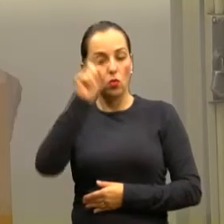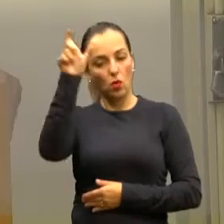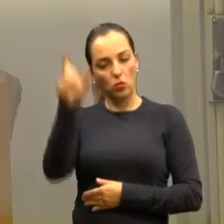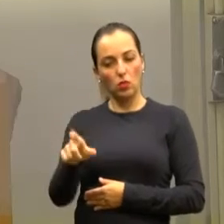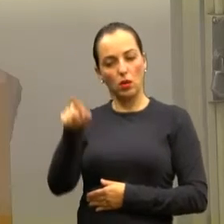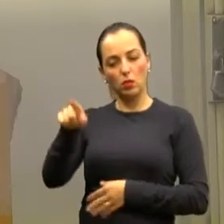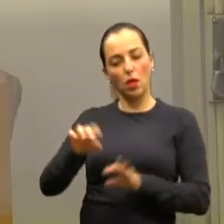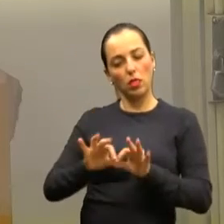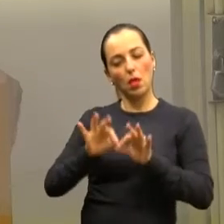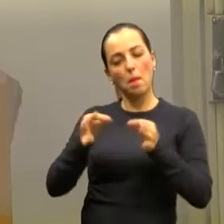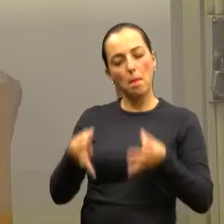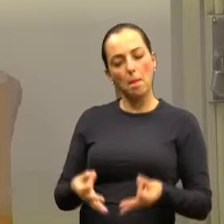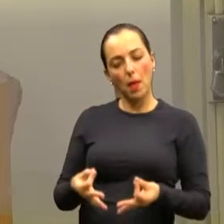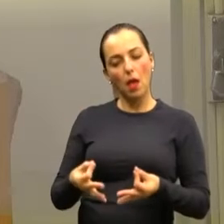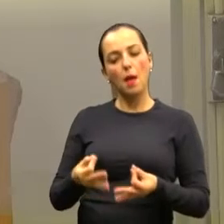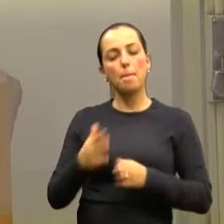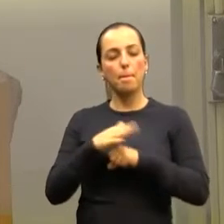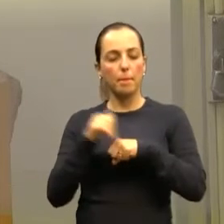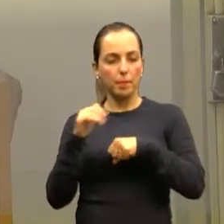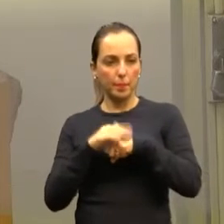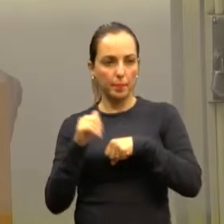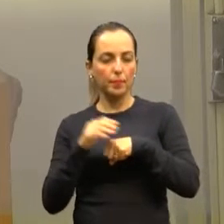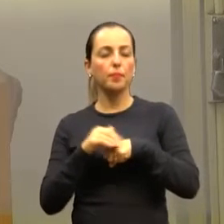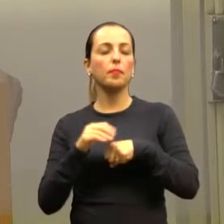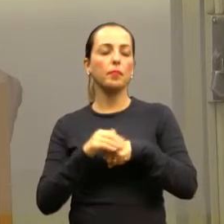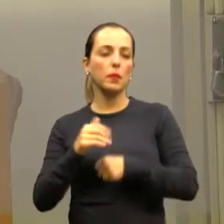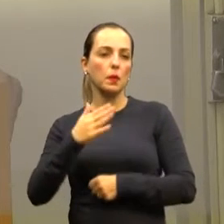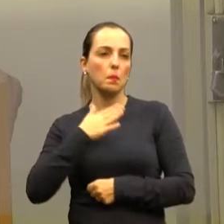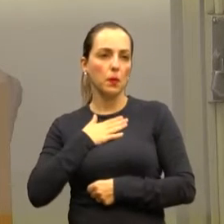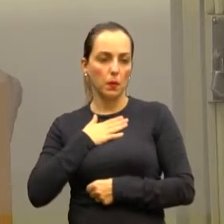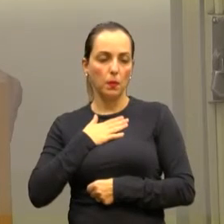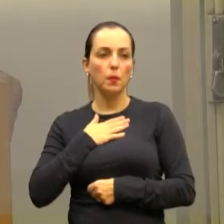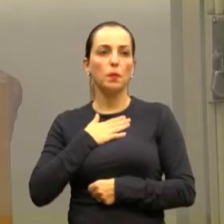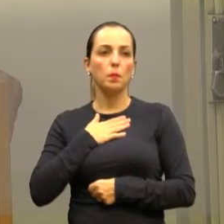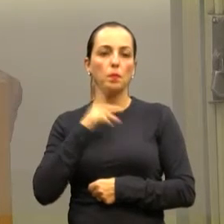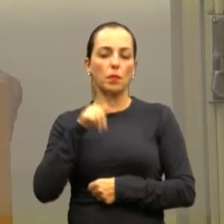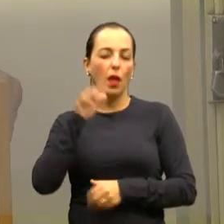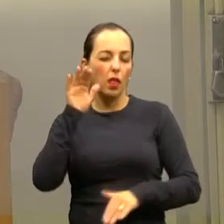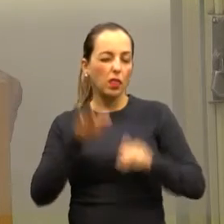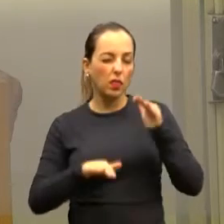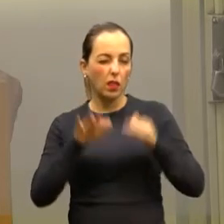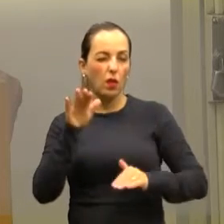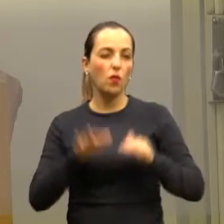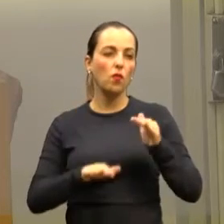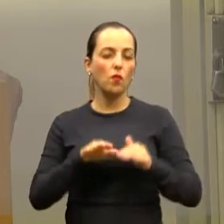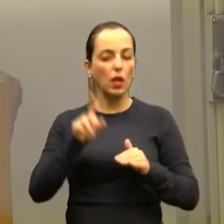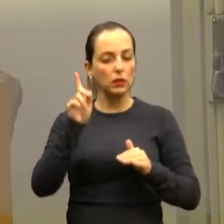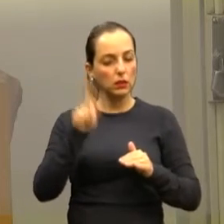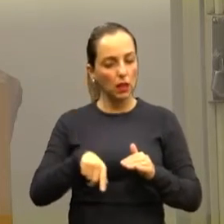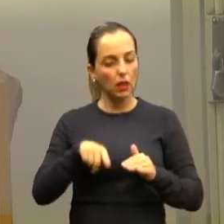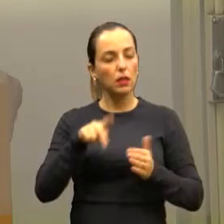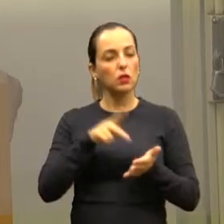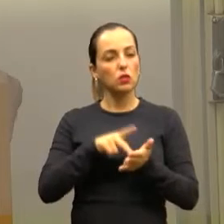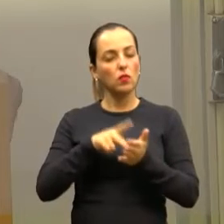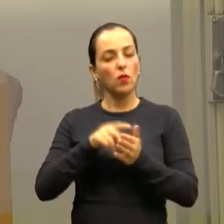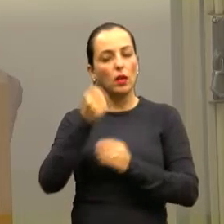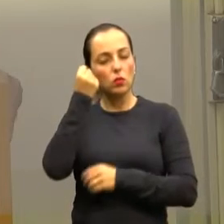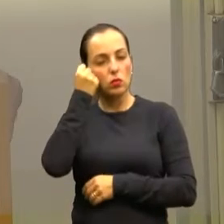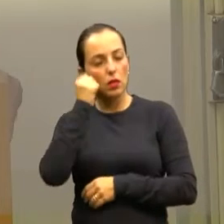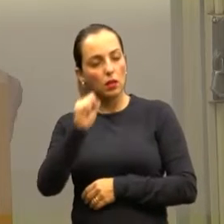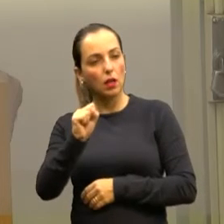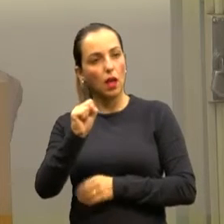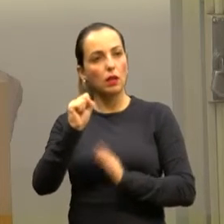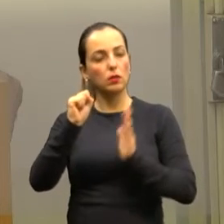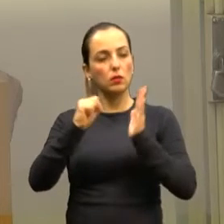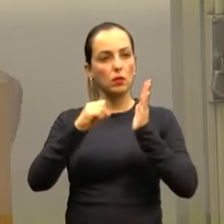muito humilde e que me tratou com muito carinho e a talvez aí se ela for candidata ao Senado mesmo